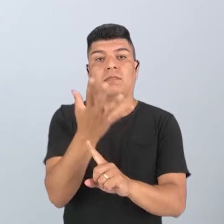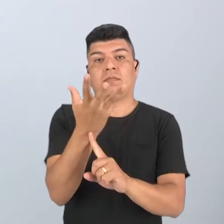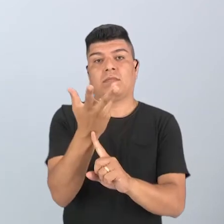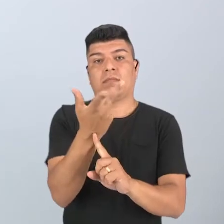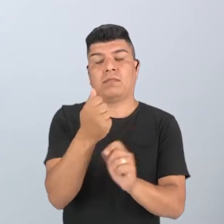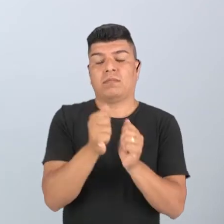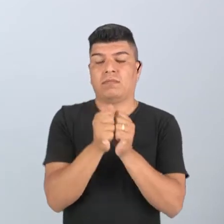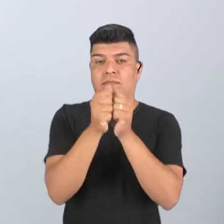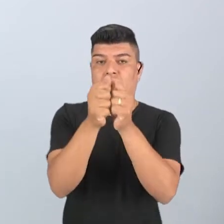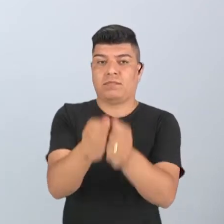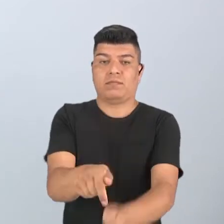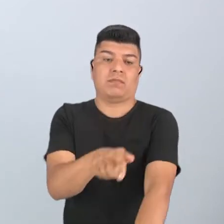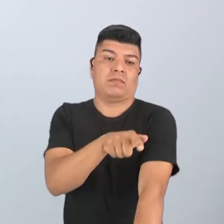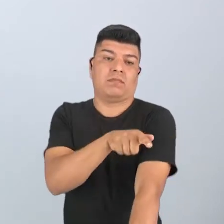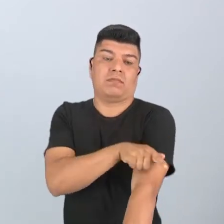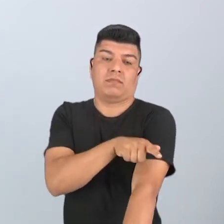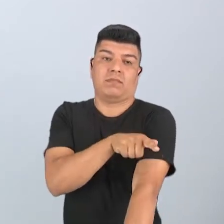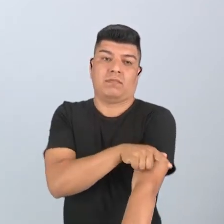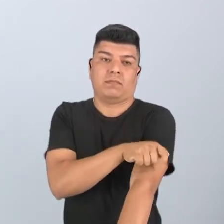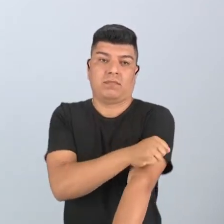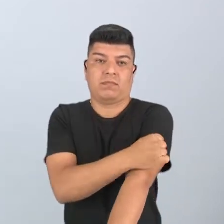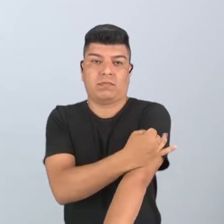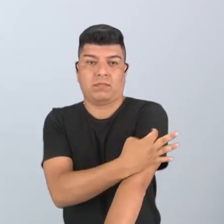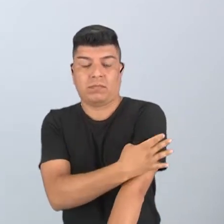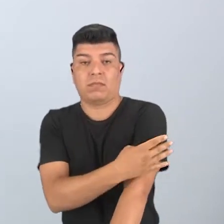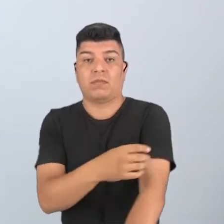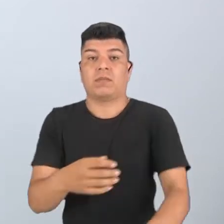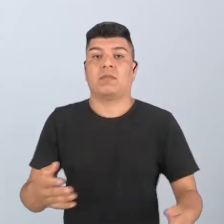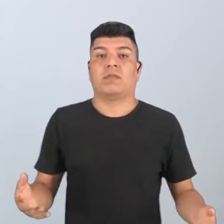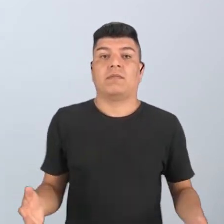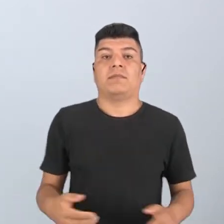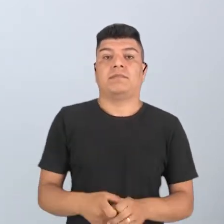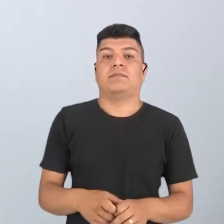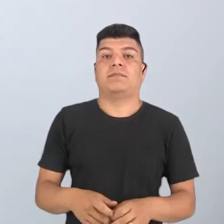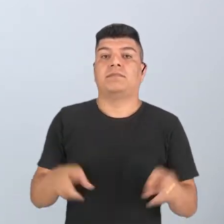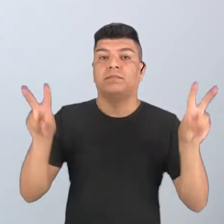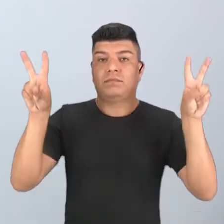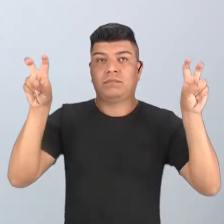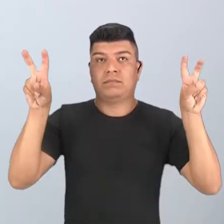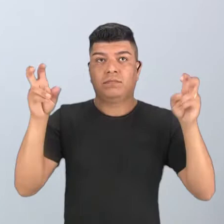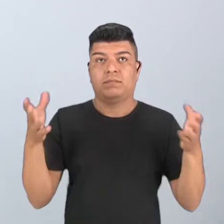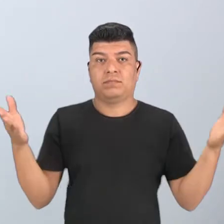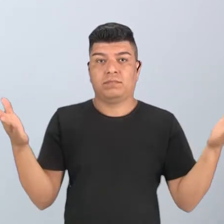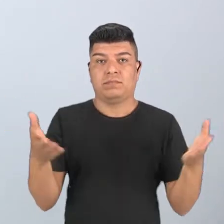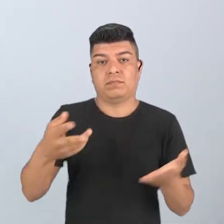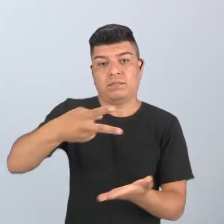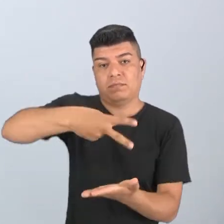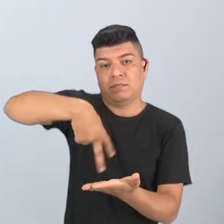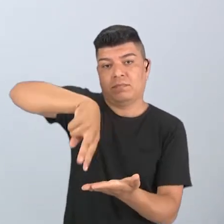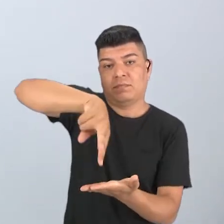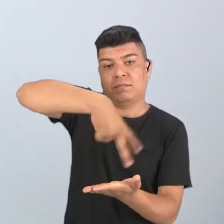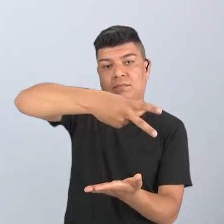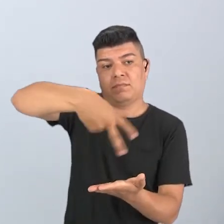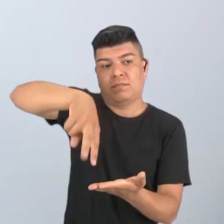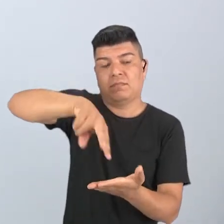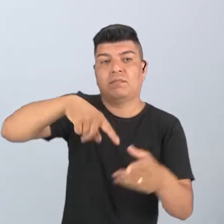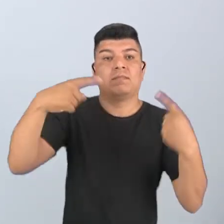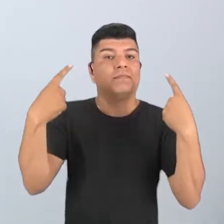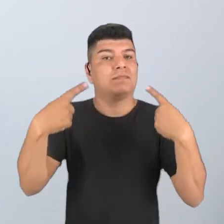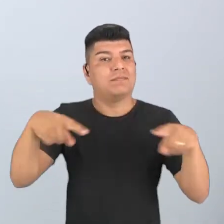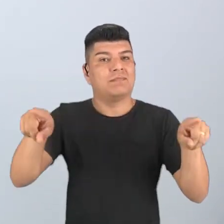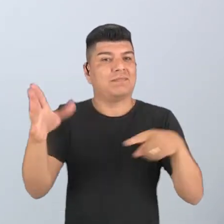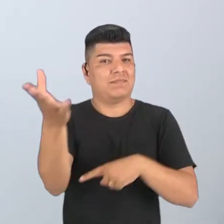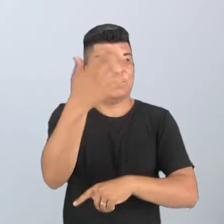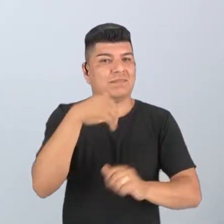alunos do 7º ano do ensino fundamental. E o nosso tema hoje é dança e música. Vamos